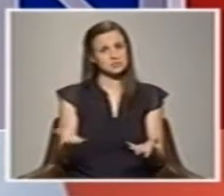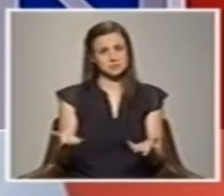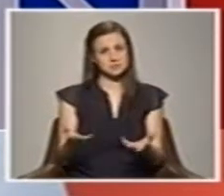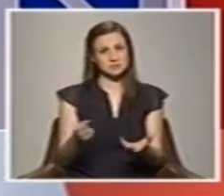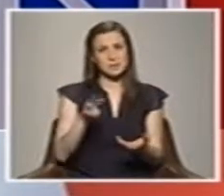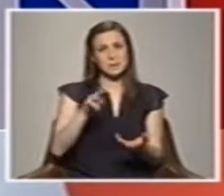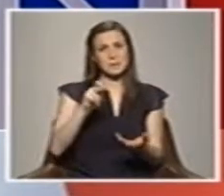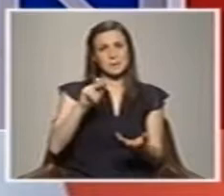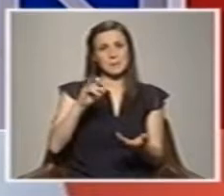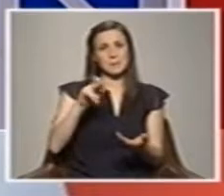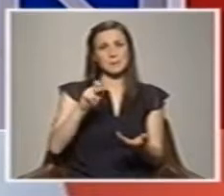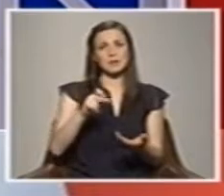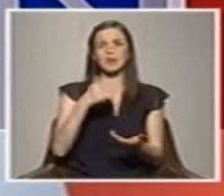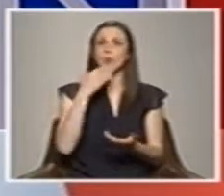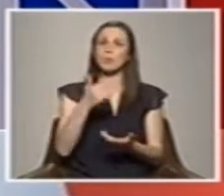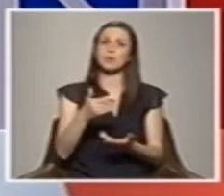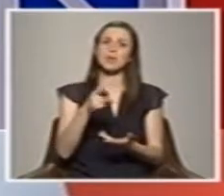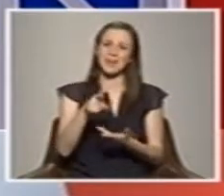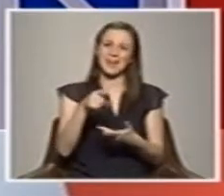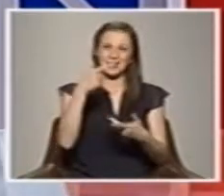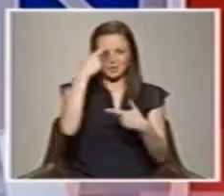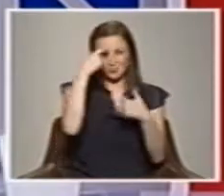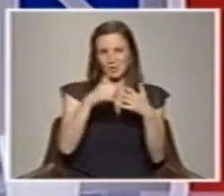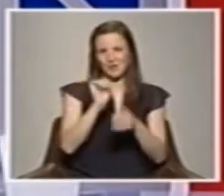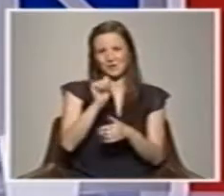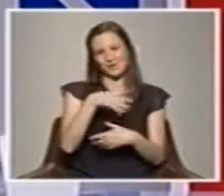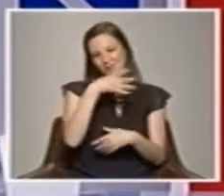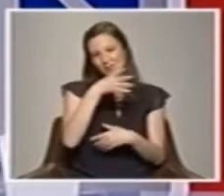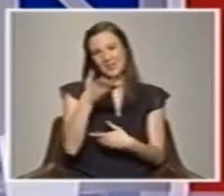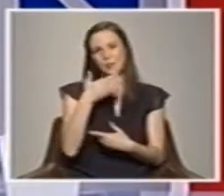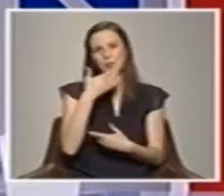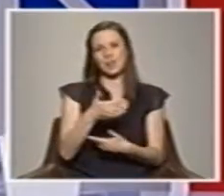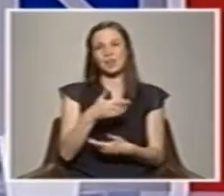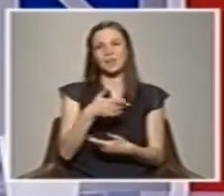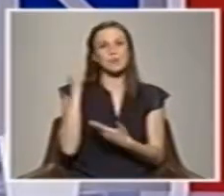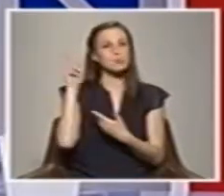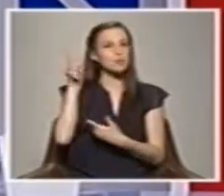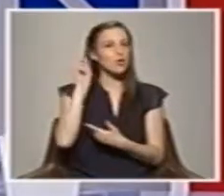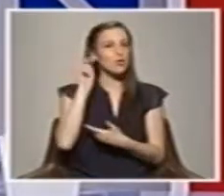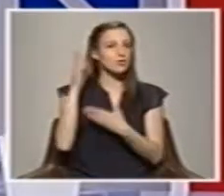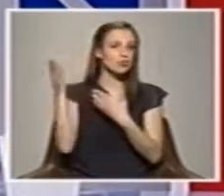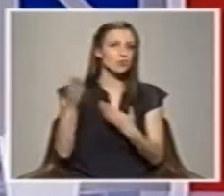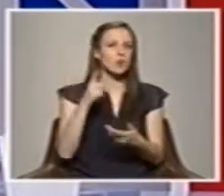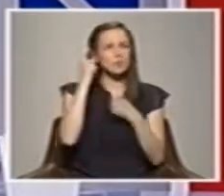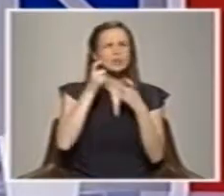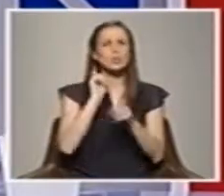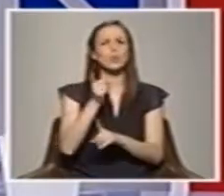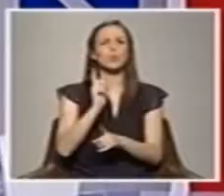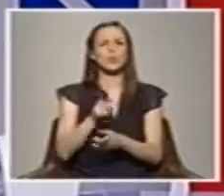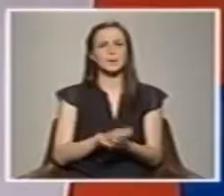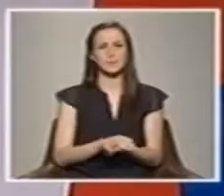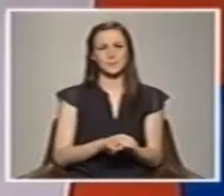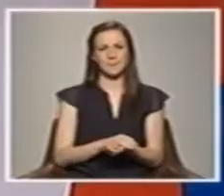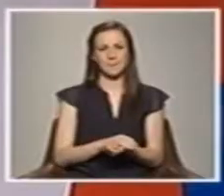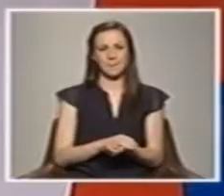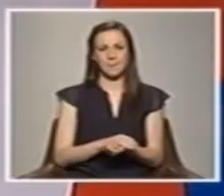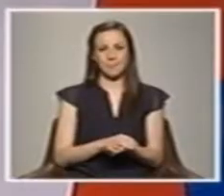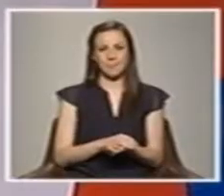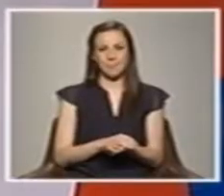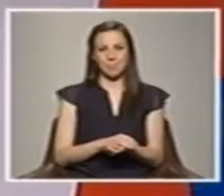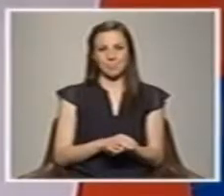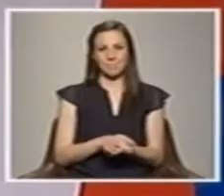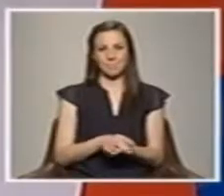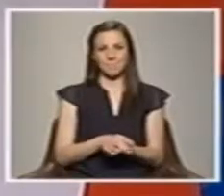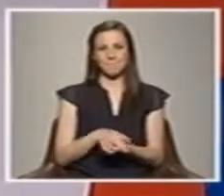muito obrigada por ter trazido essas questões aqui à mesa do Sociedade Civil. Vamos ouvir os nossos convidados. O que é que pensam destas questões que a Maria levanta? Esta diz-me